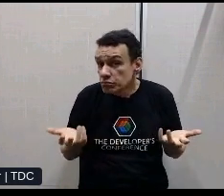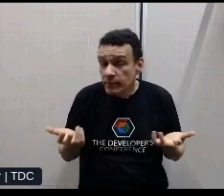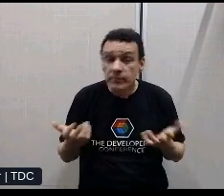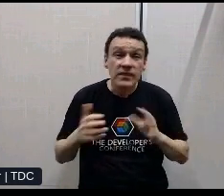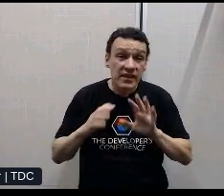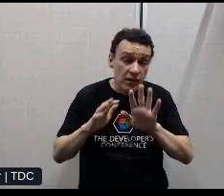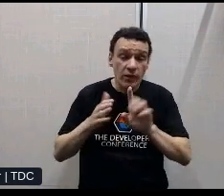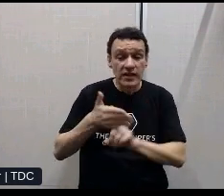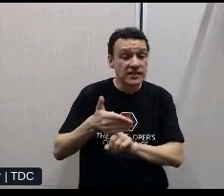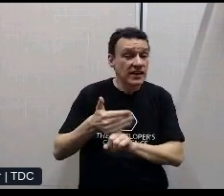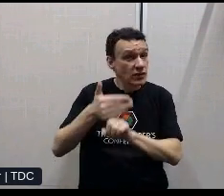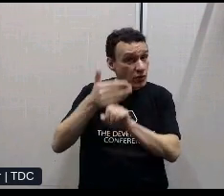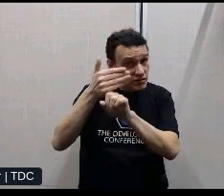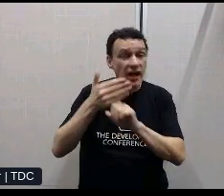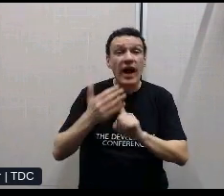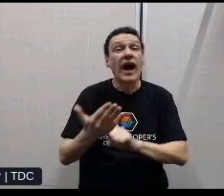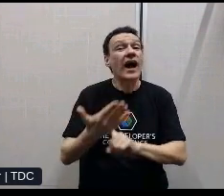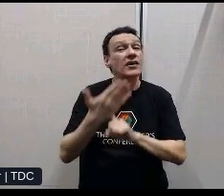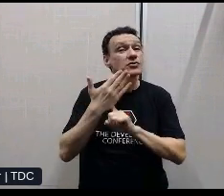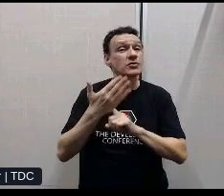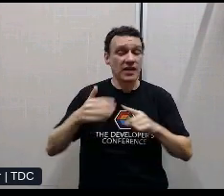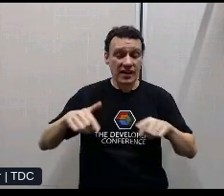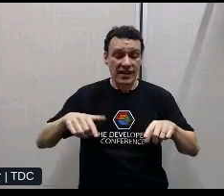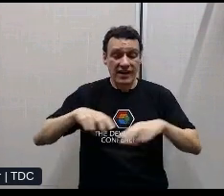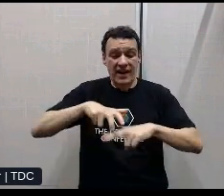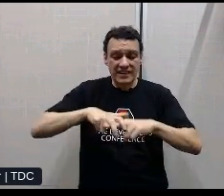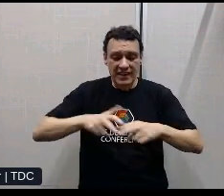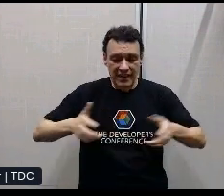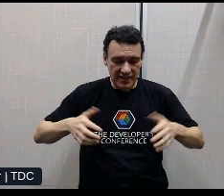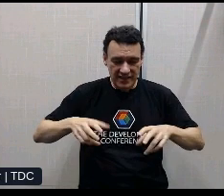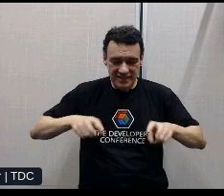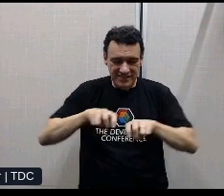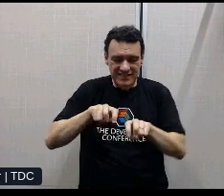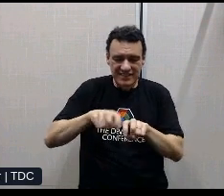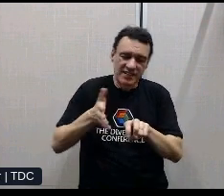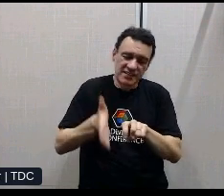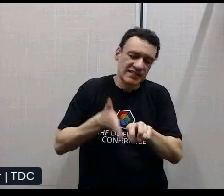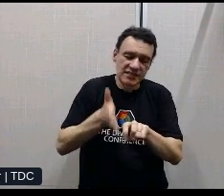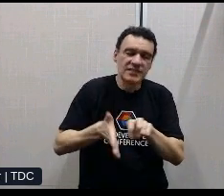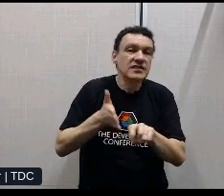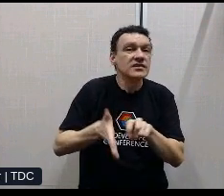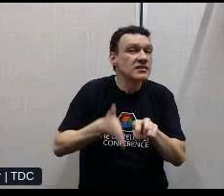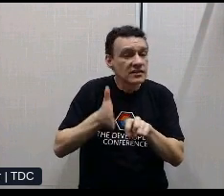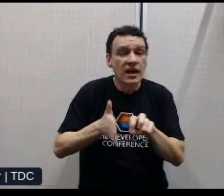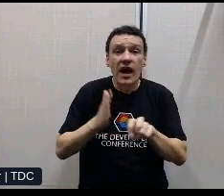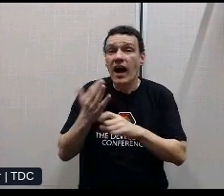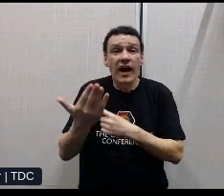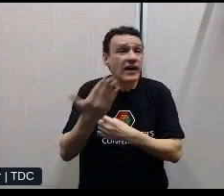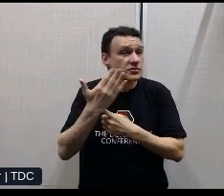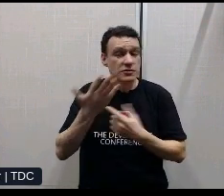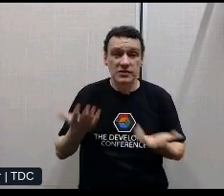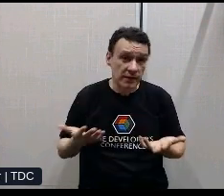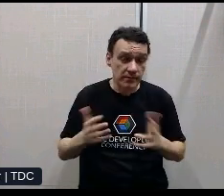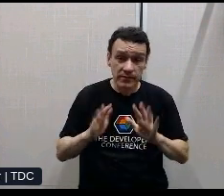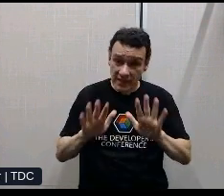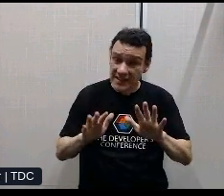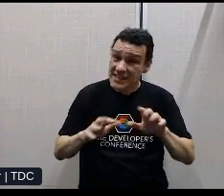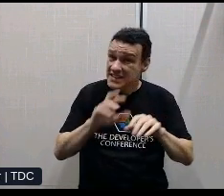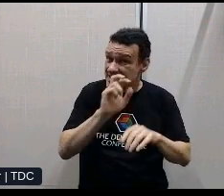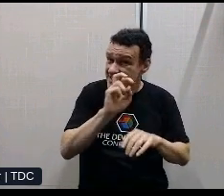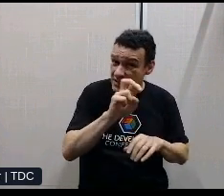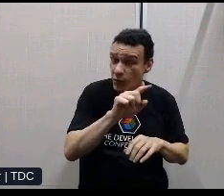vai estar presente numa cadeira, coisas que a gente não vê. Então, se a gente vê que de 5% a 15%